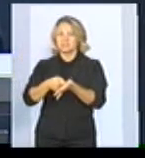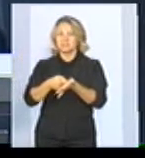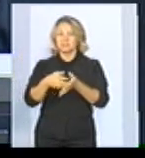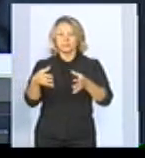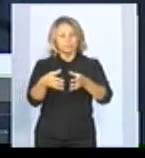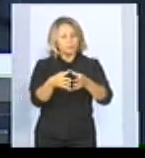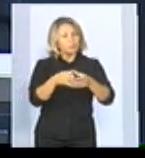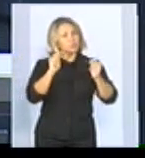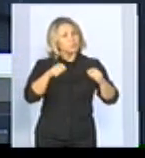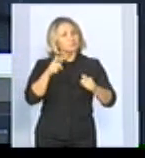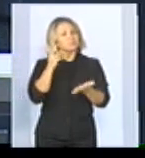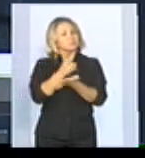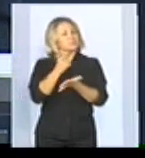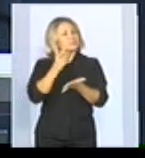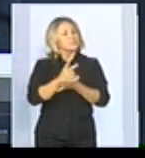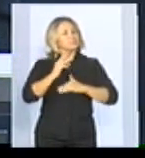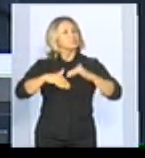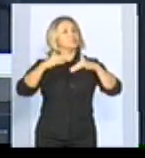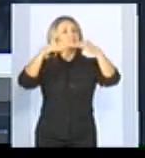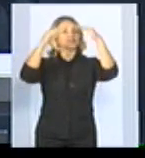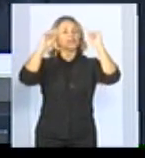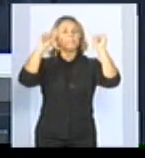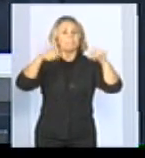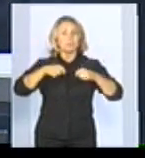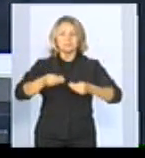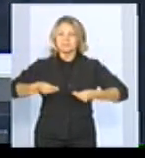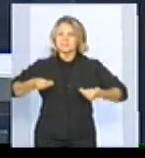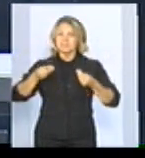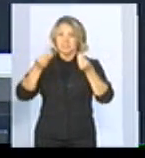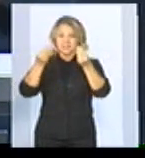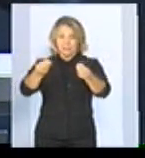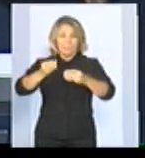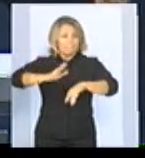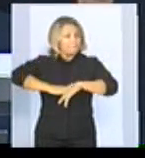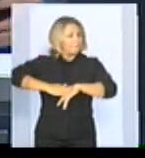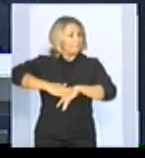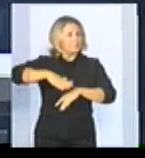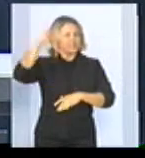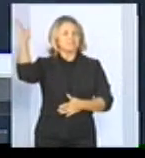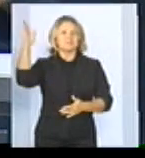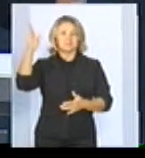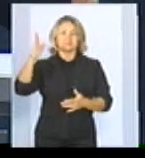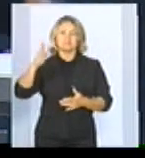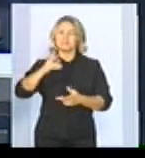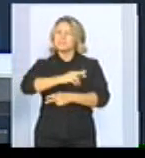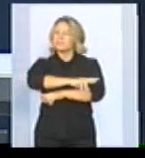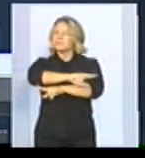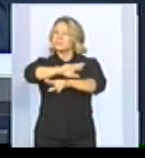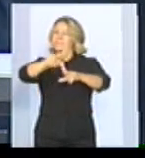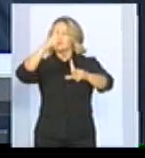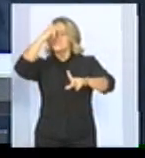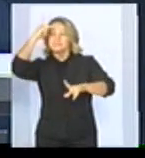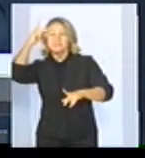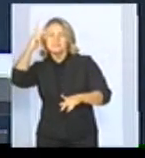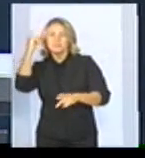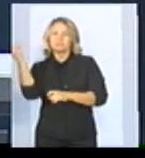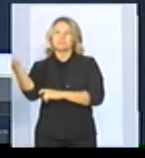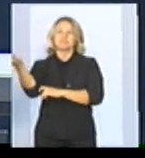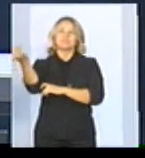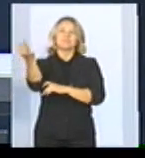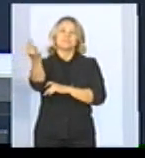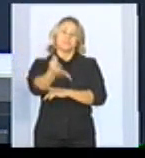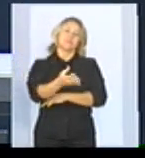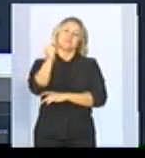possa manter a sua trajetória de crescimento e possa ofertar cada vez mais para milhões de brasileiros que ainda devem aderir ao